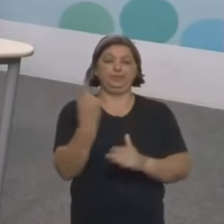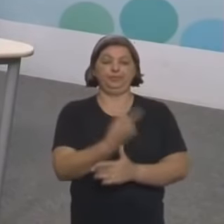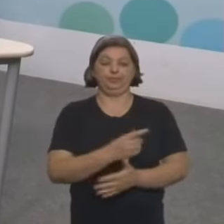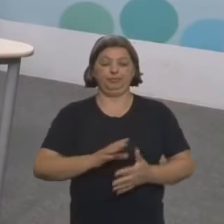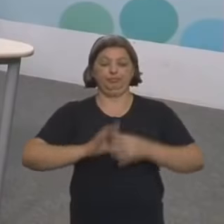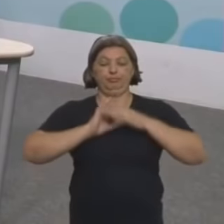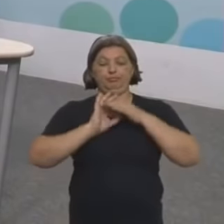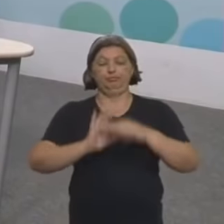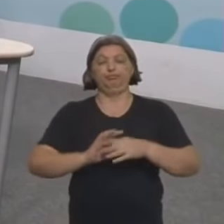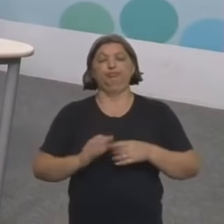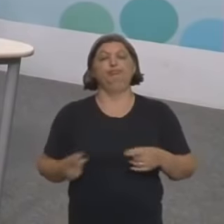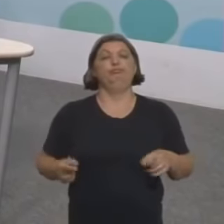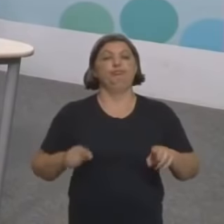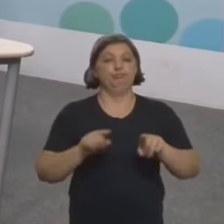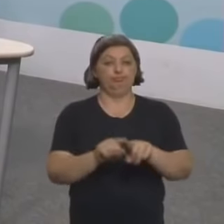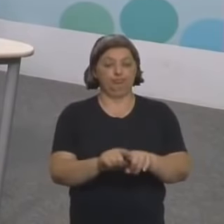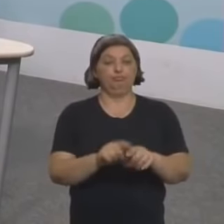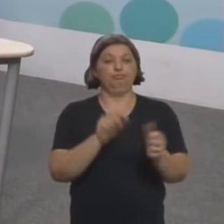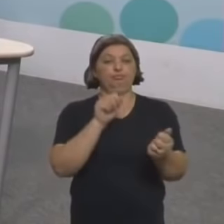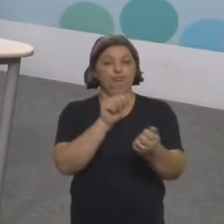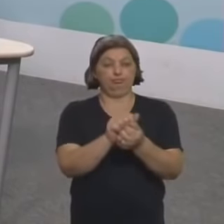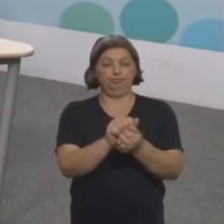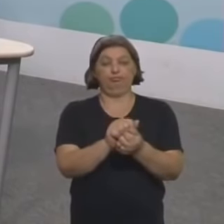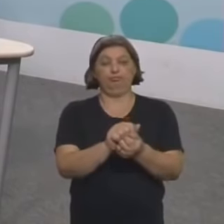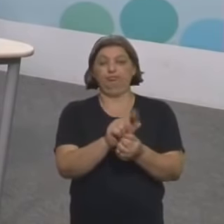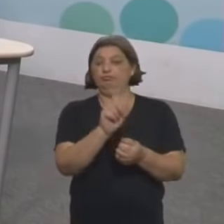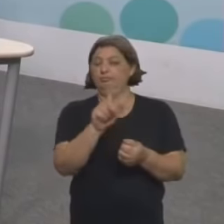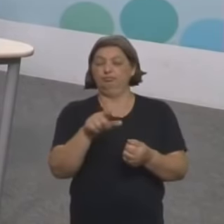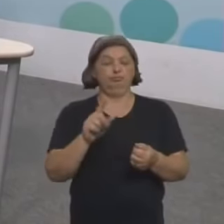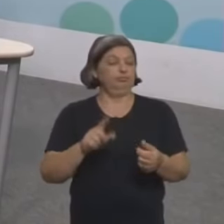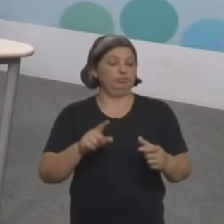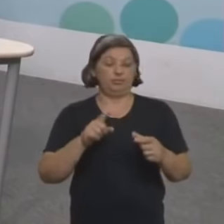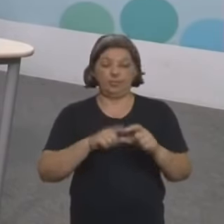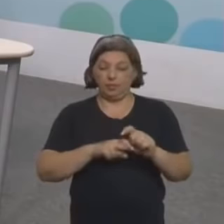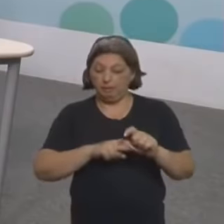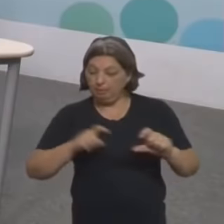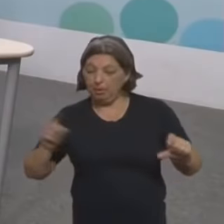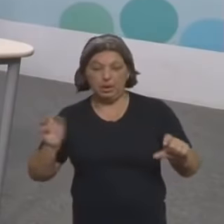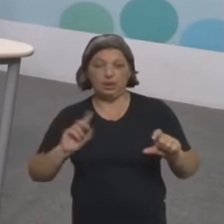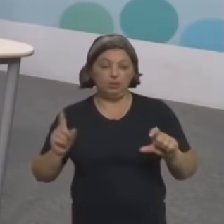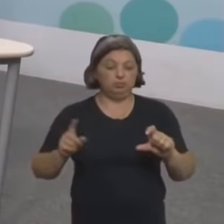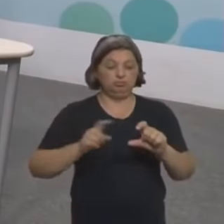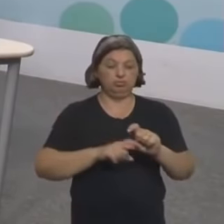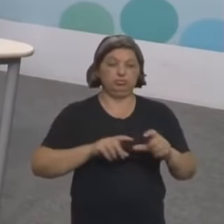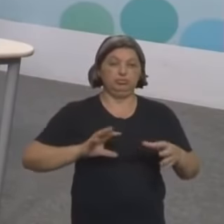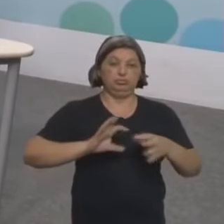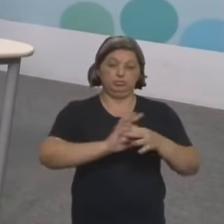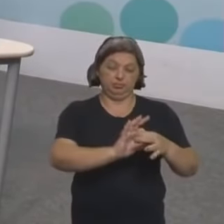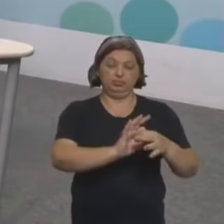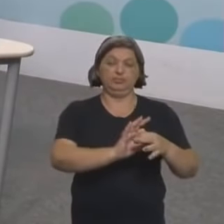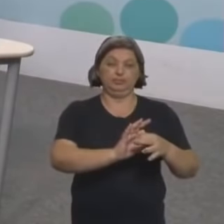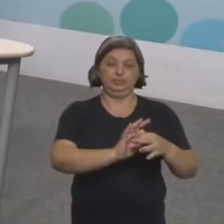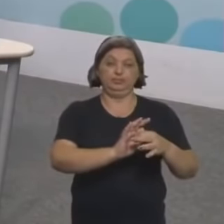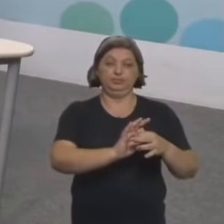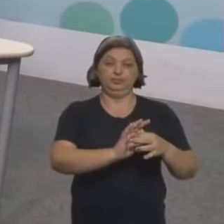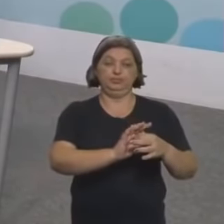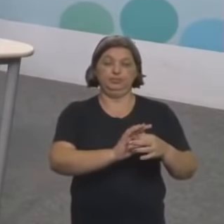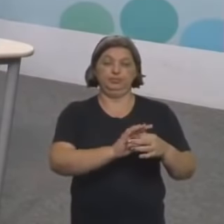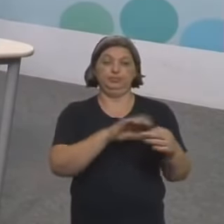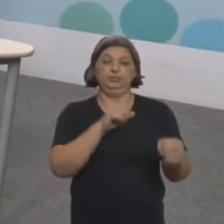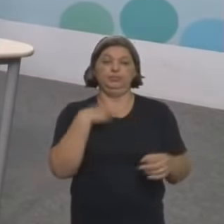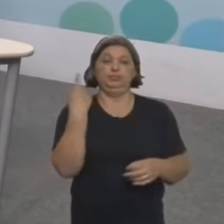vocês, né? E a gente não vai soltar a mão, ninguém solta a mão de ninguém, e juntos a gente